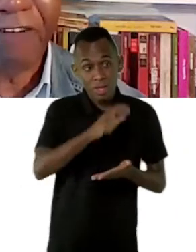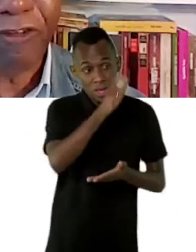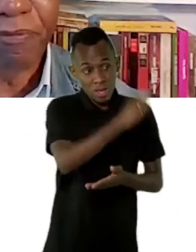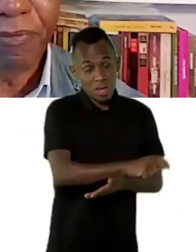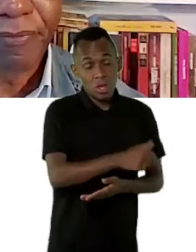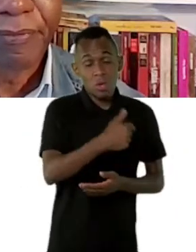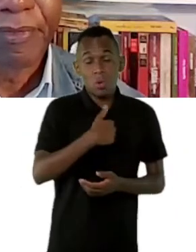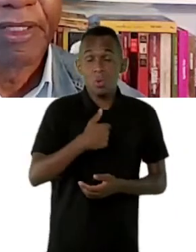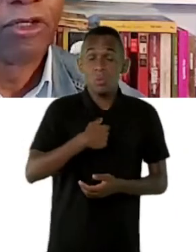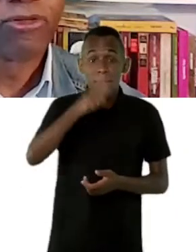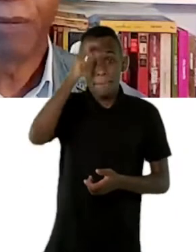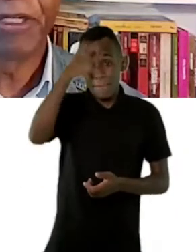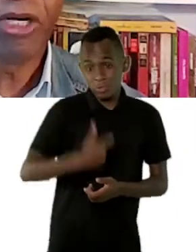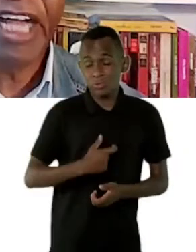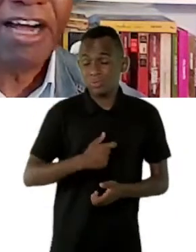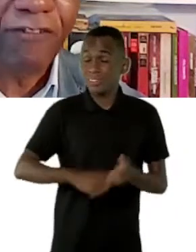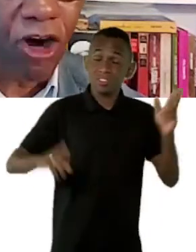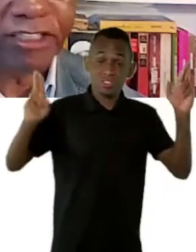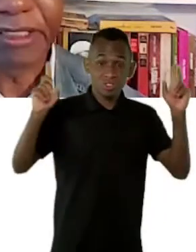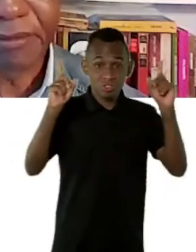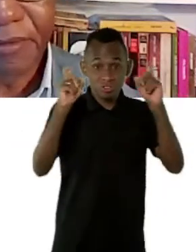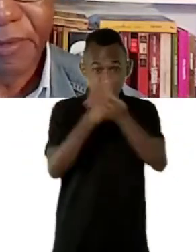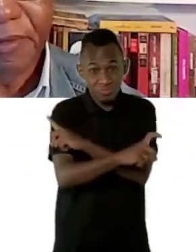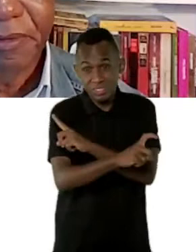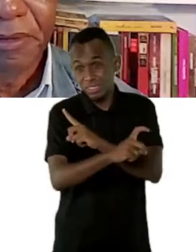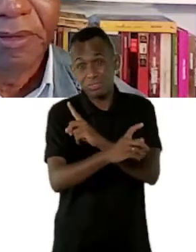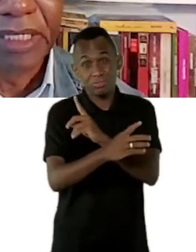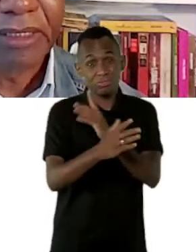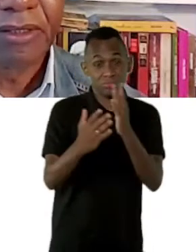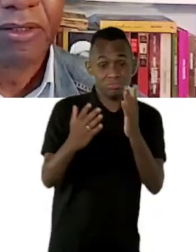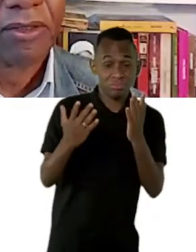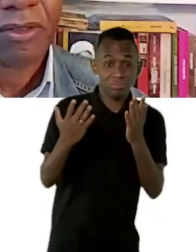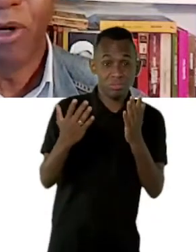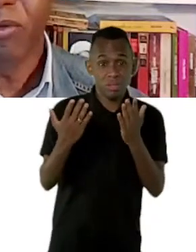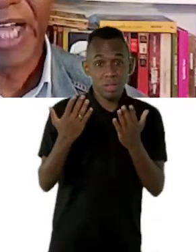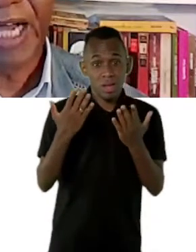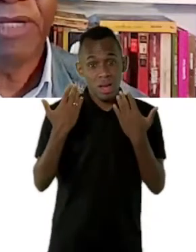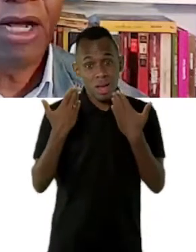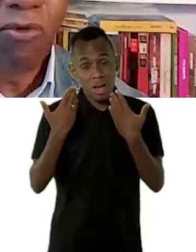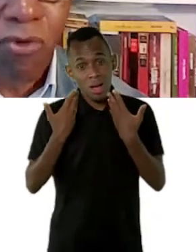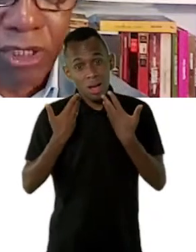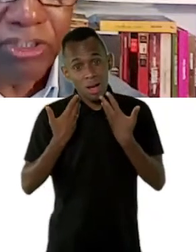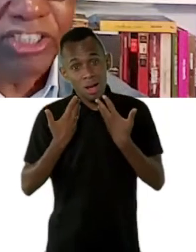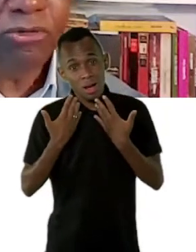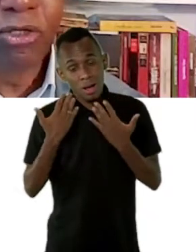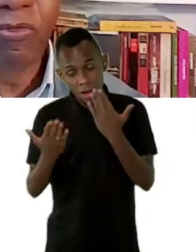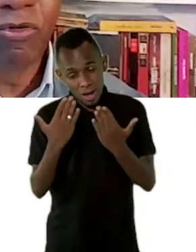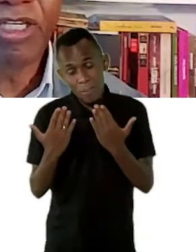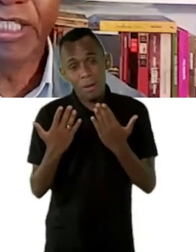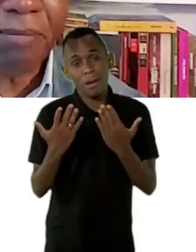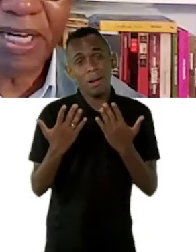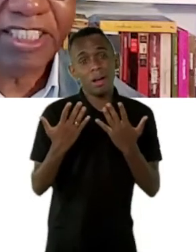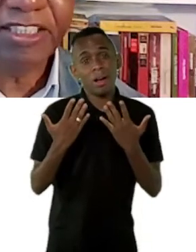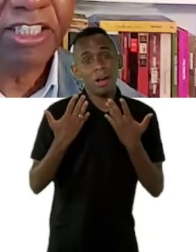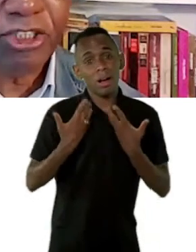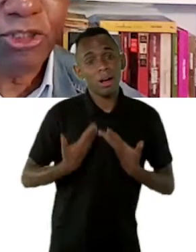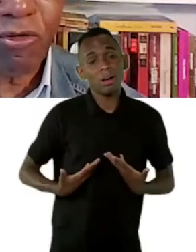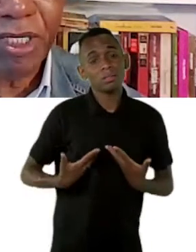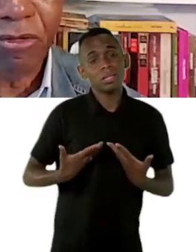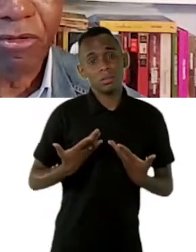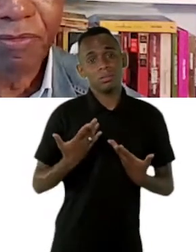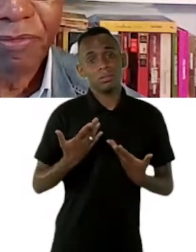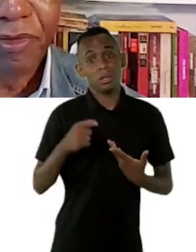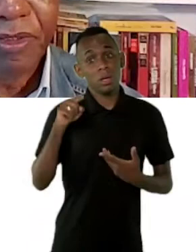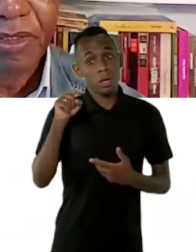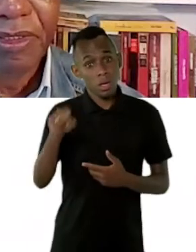muito estável. Eu sou uma pessoa nervosa. Né? O Aldário é o único de todo mundo que tem paciência de